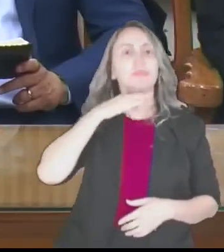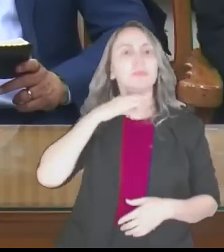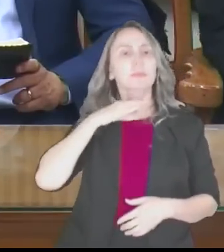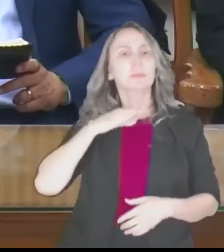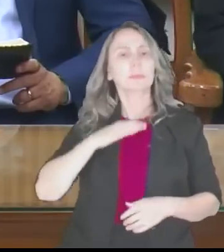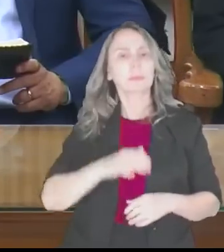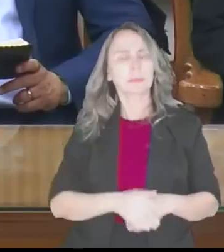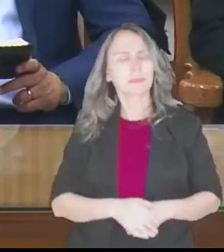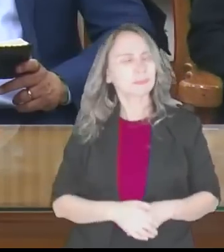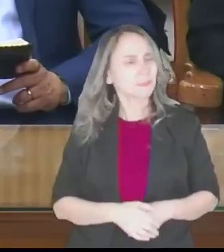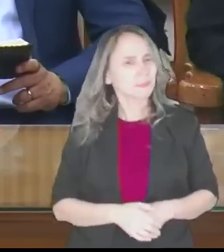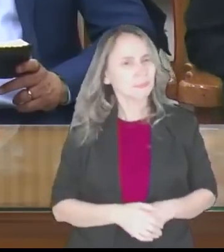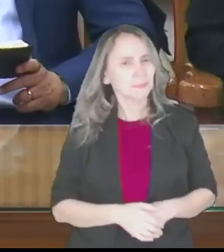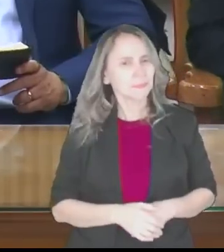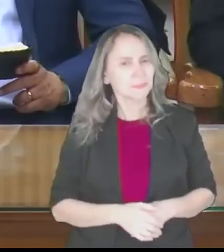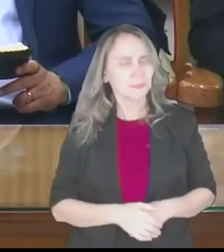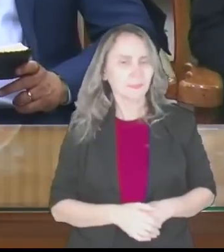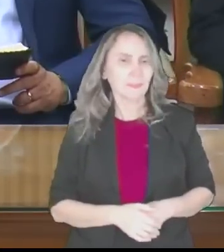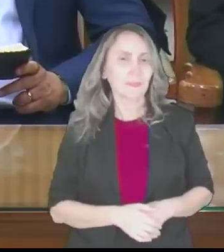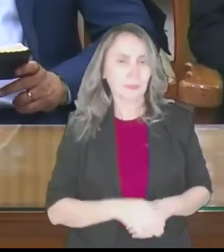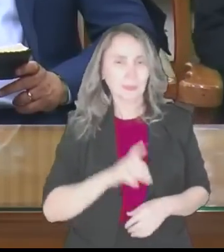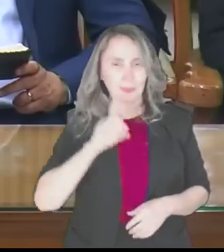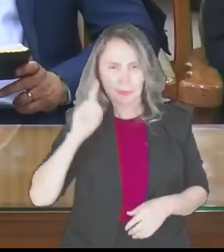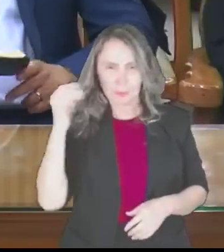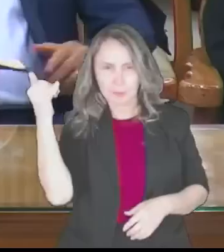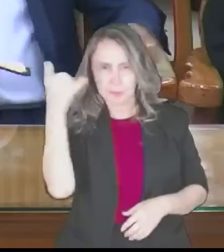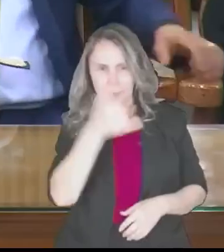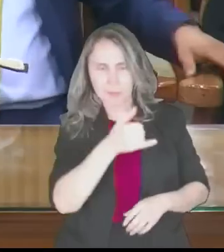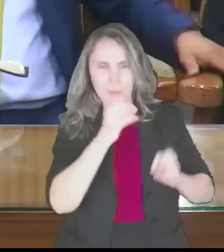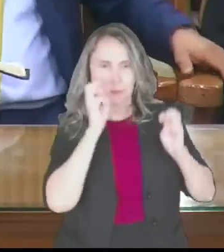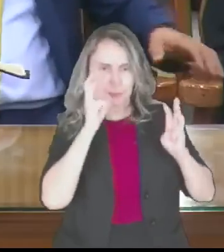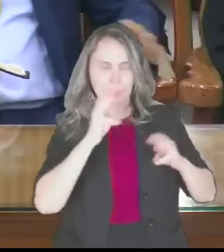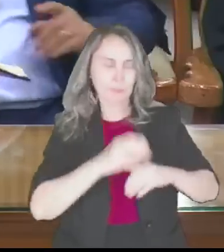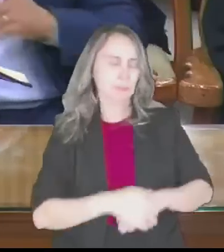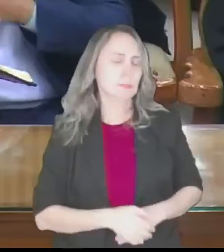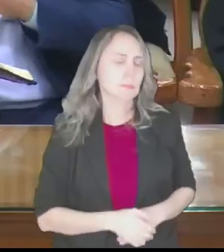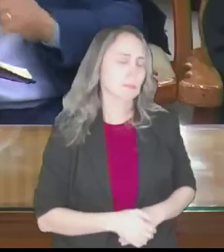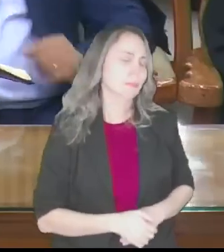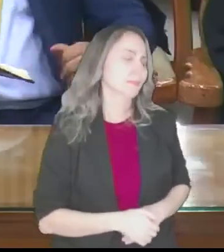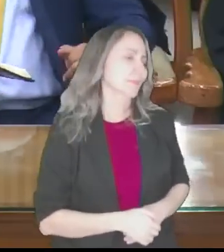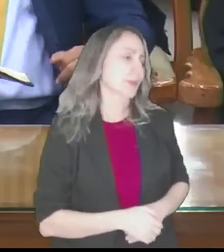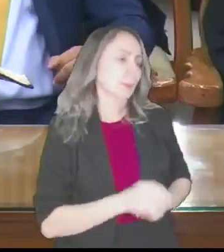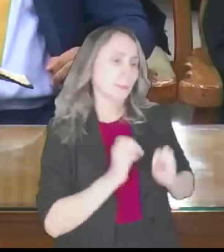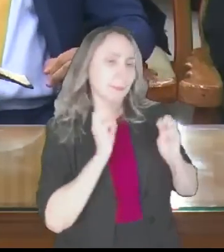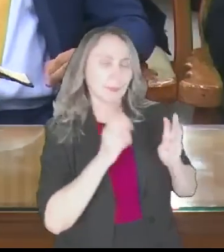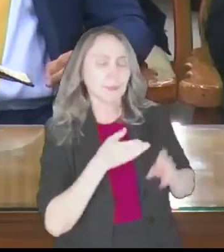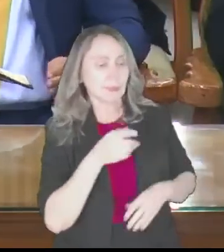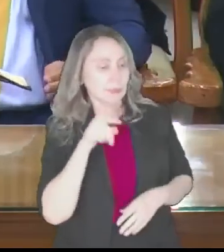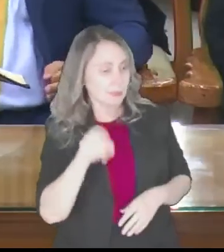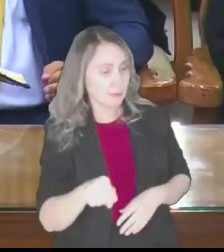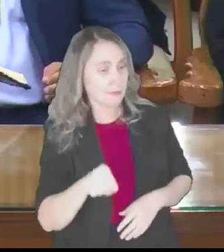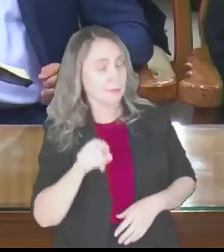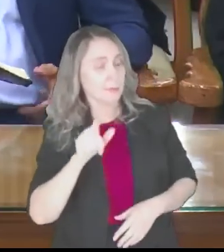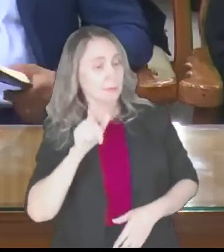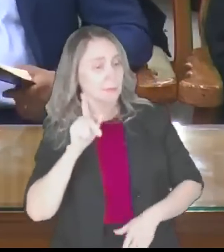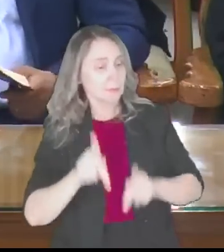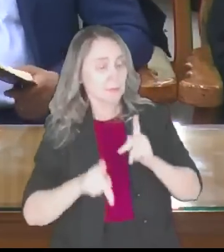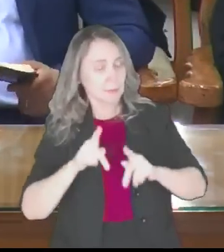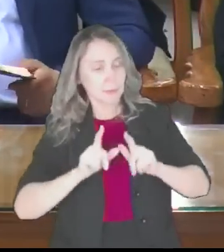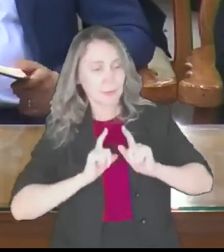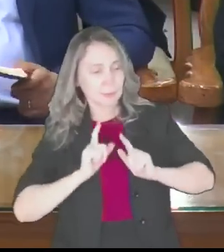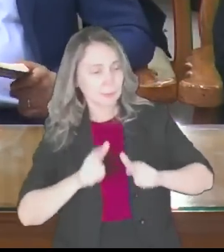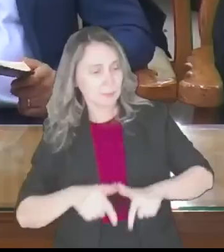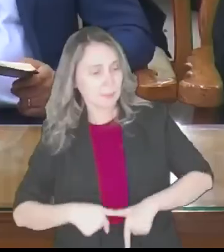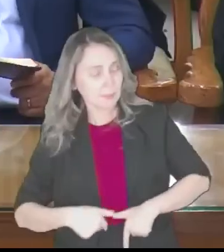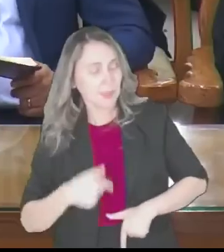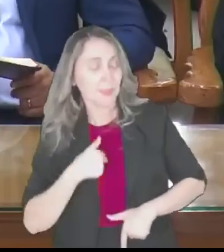quem dera que eles quem? O povo de Israel tivesse tal coração que me temesse e